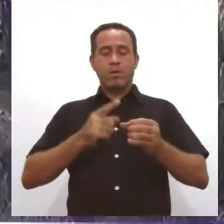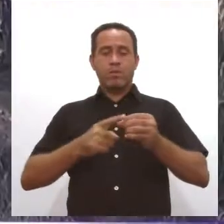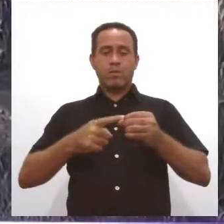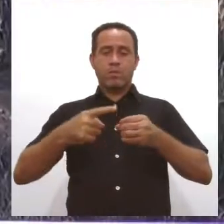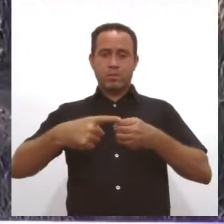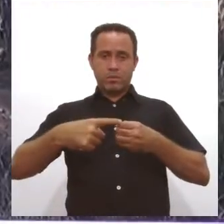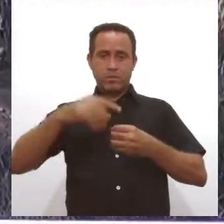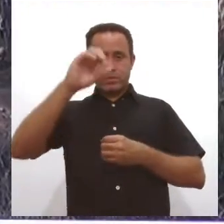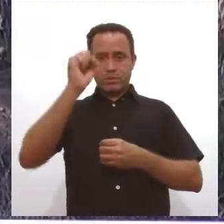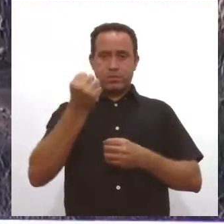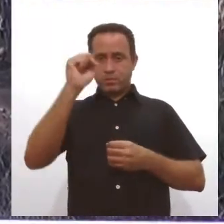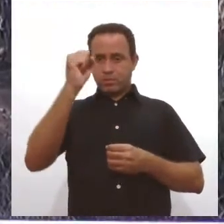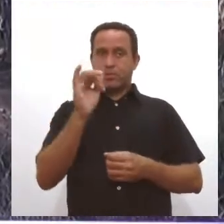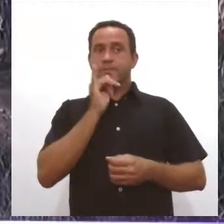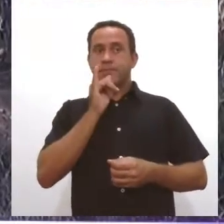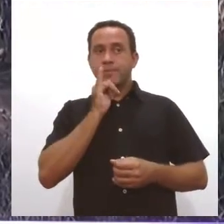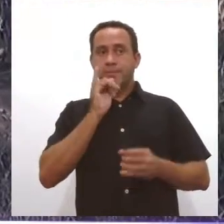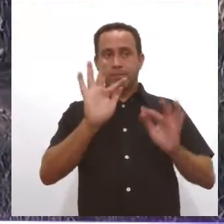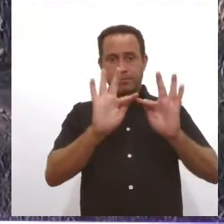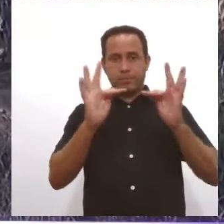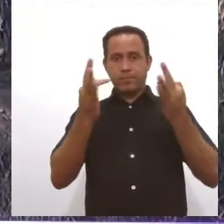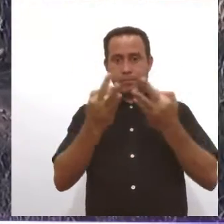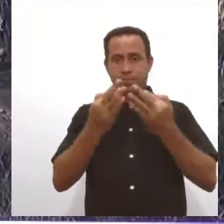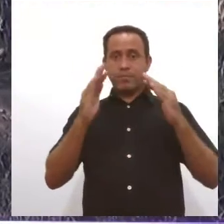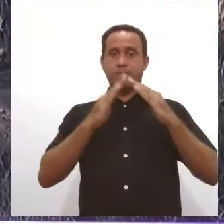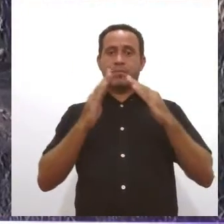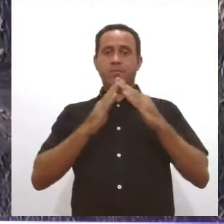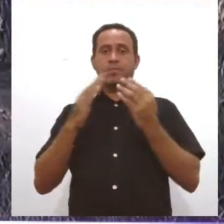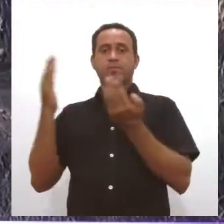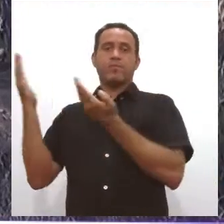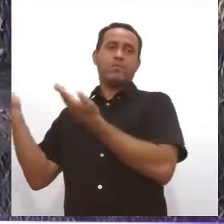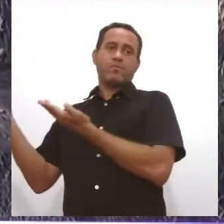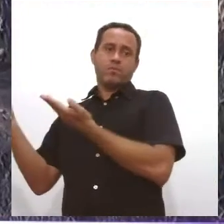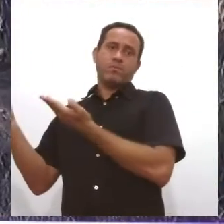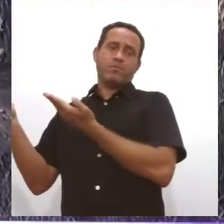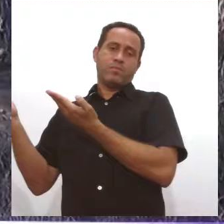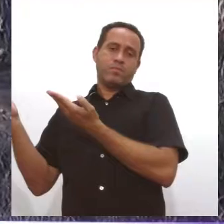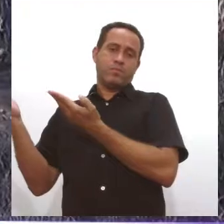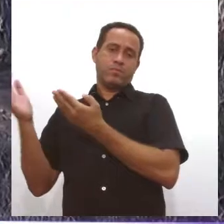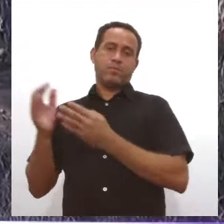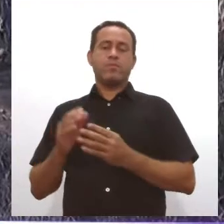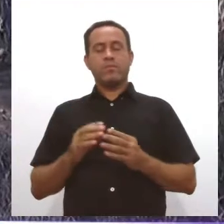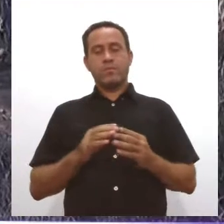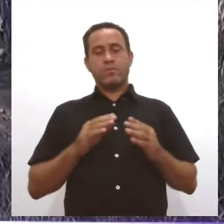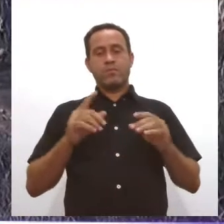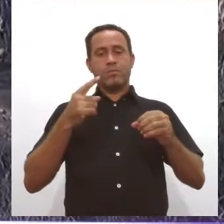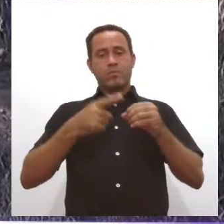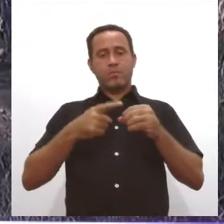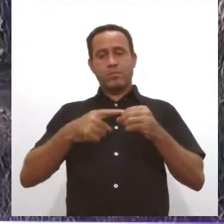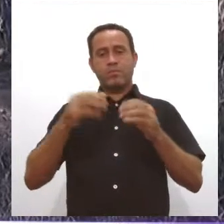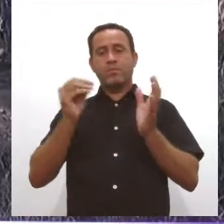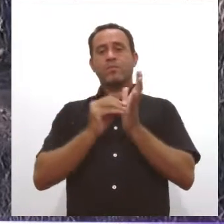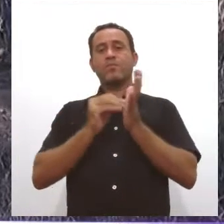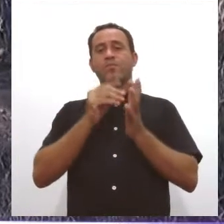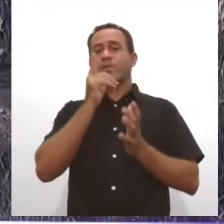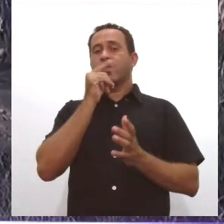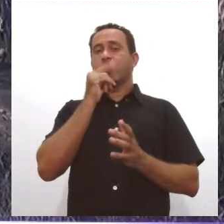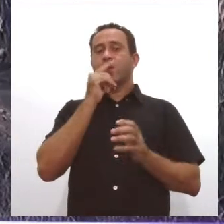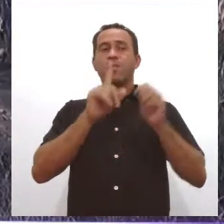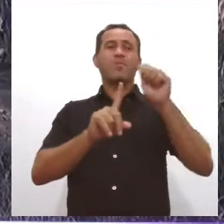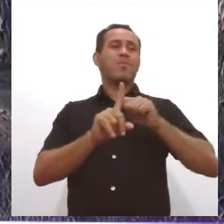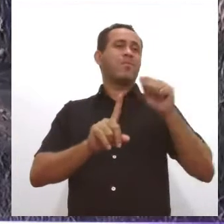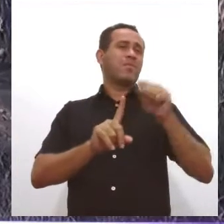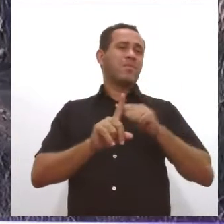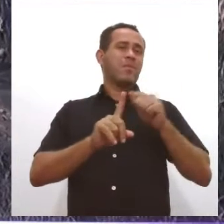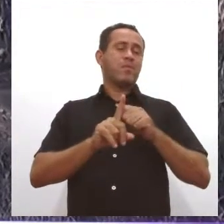sergipanos. Ele deu exemplo das famílias que moram no povoado Malhada das Capelas, em Ribeirópolis, que estão sem água há meses, mas